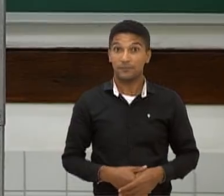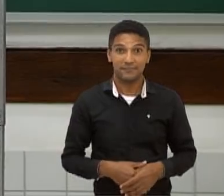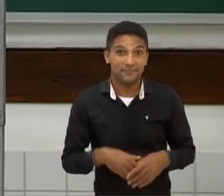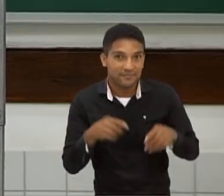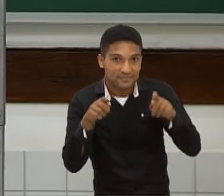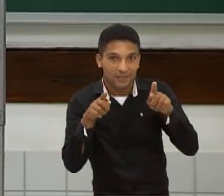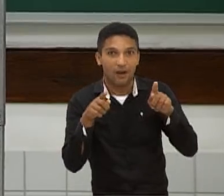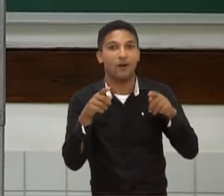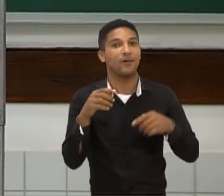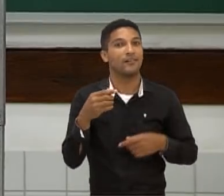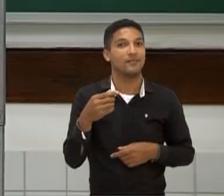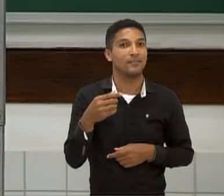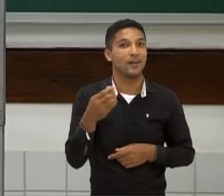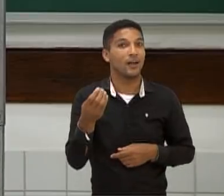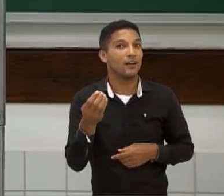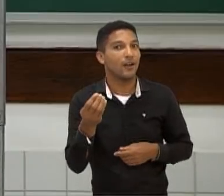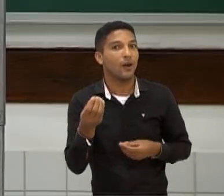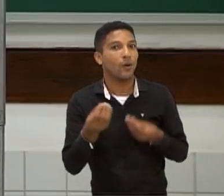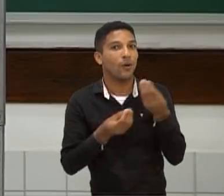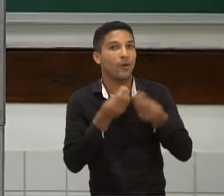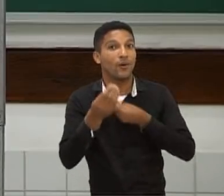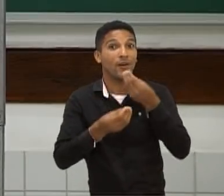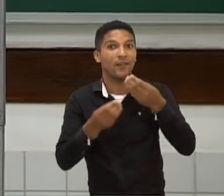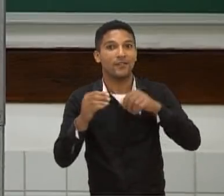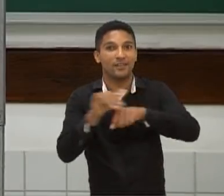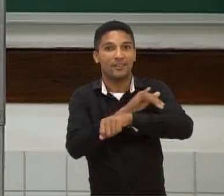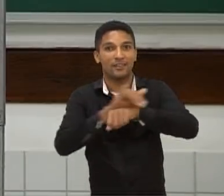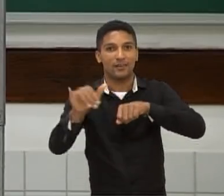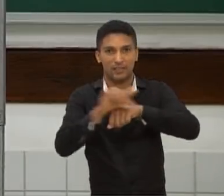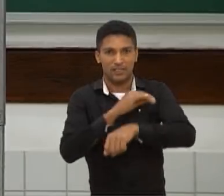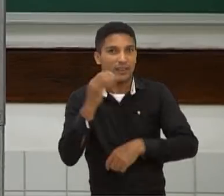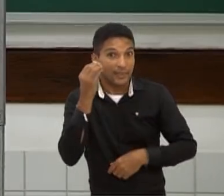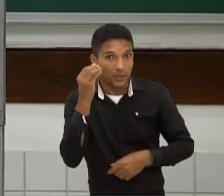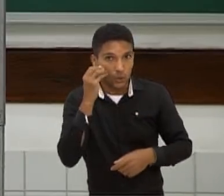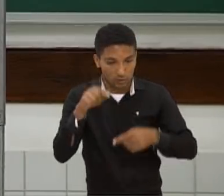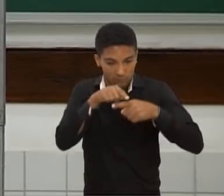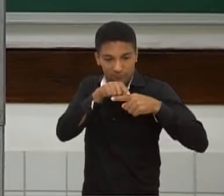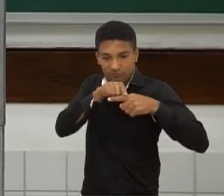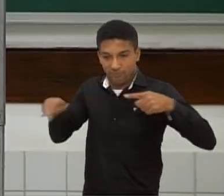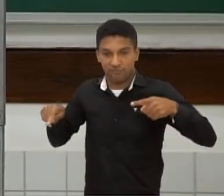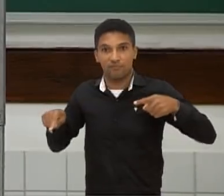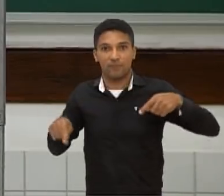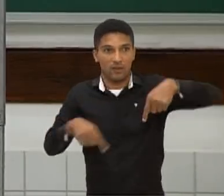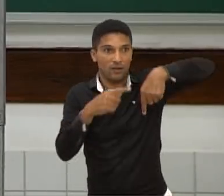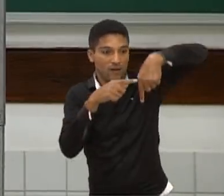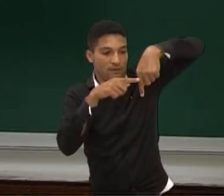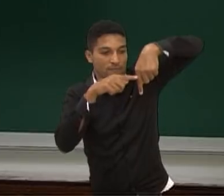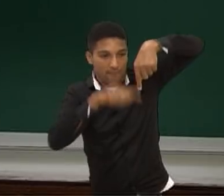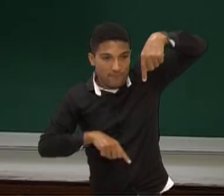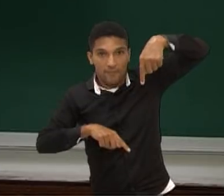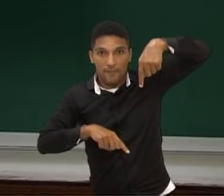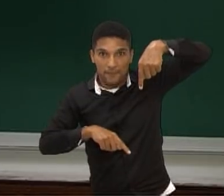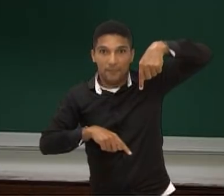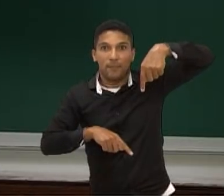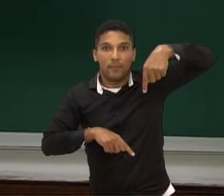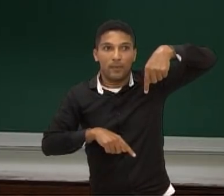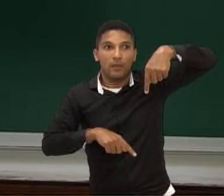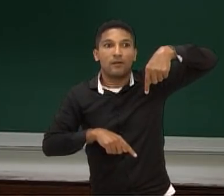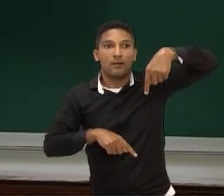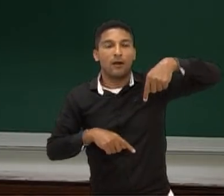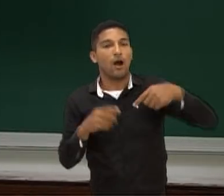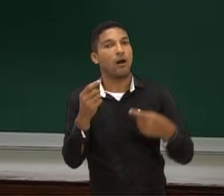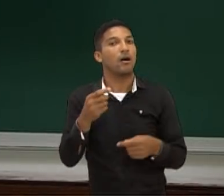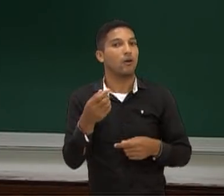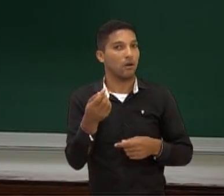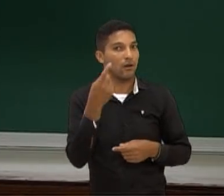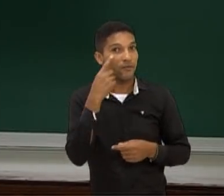E aí, galerinha, como é que vocês realizaram isso? Tentaram traçar as retinhas? Então, observe aqui com a professora, tá bom? Vou dar 2